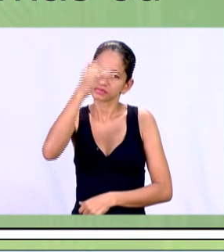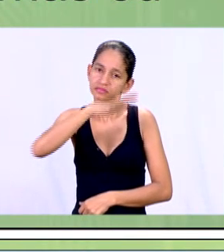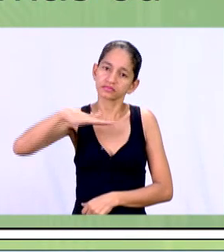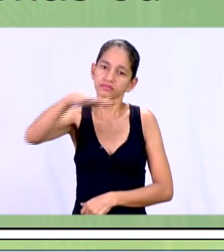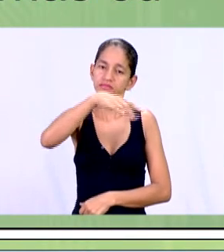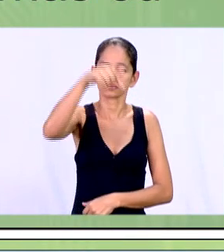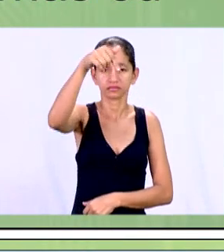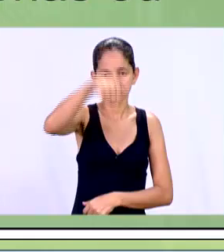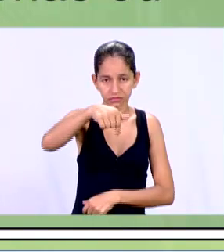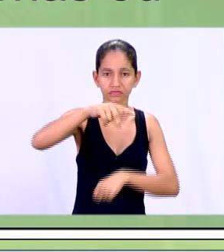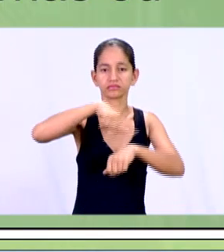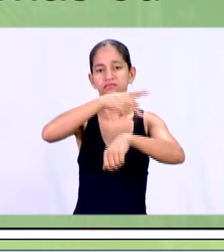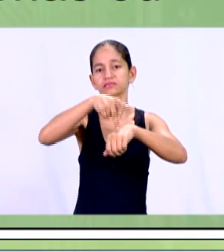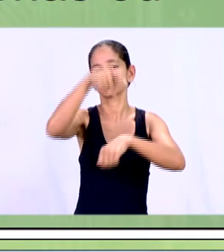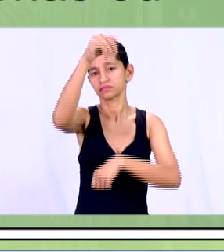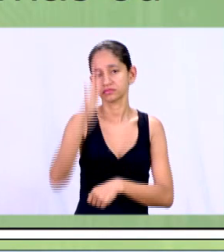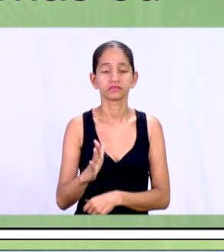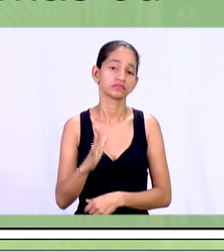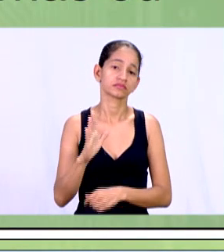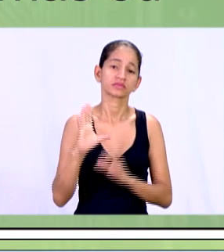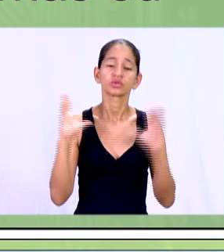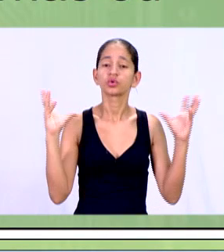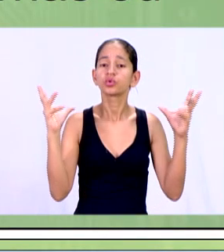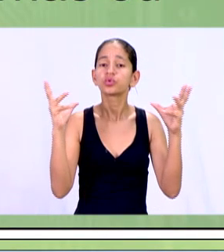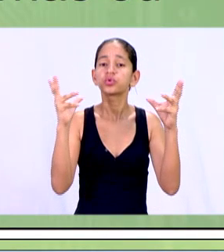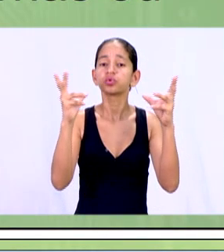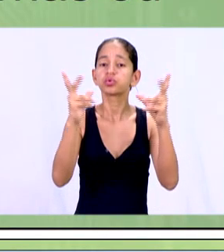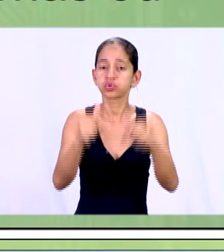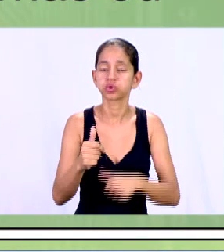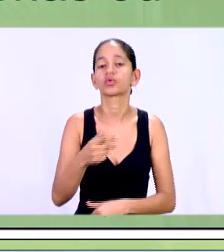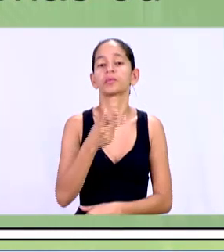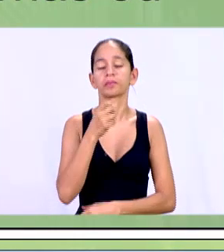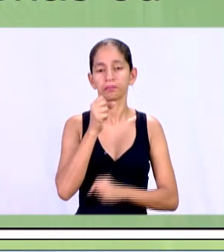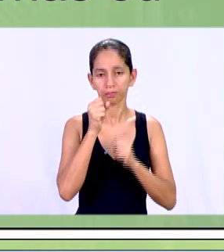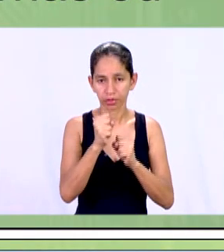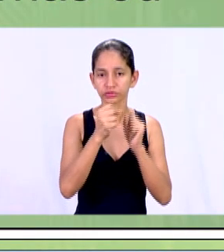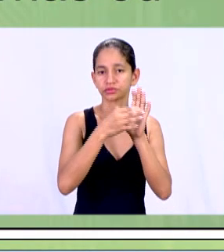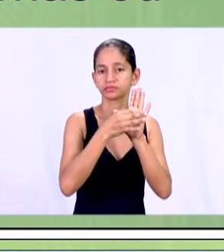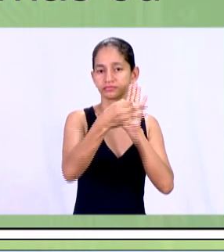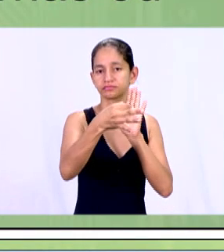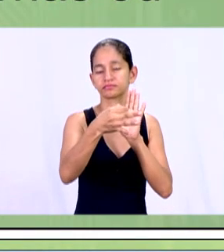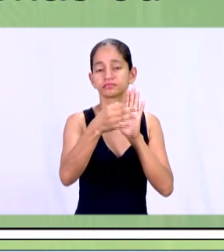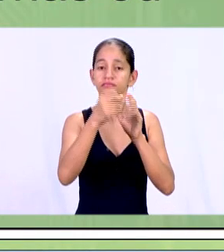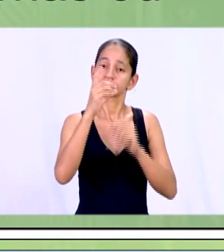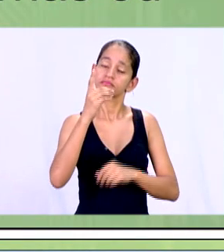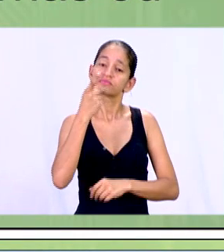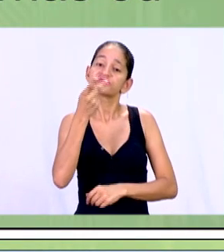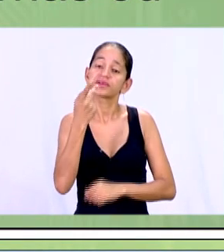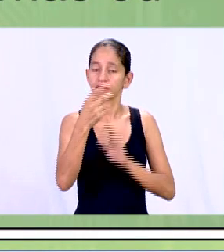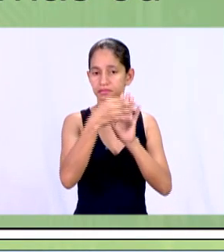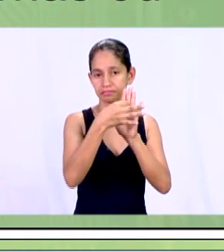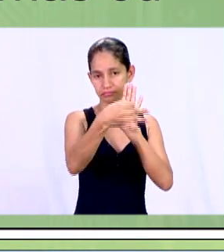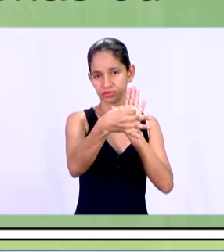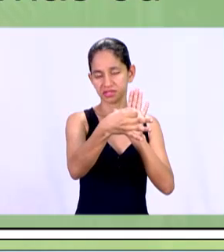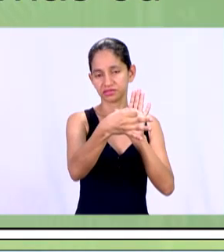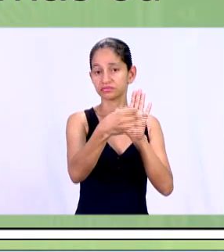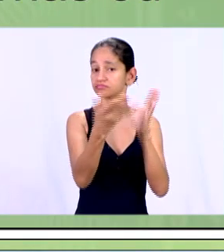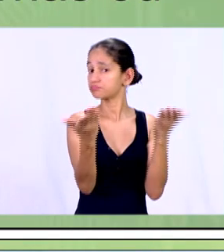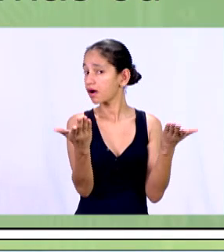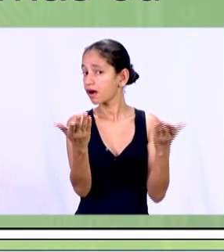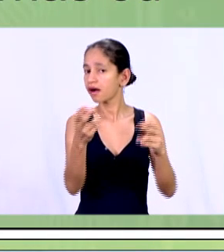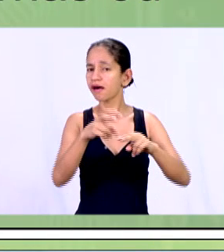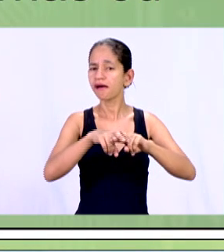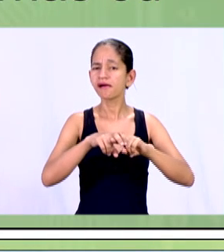democrático, teoricamente, todos nós temos direito ao discurso, à fala. Mas, quando a gente observa